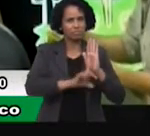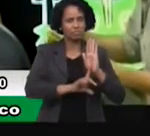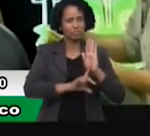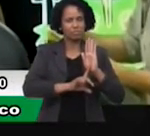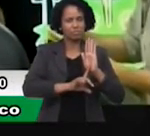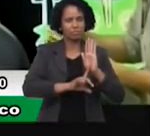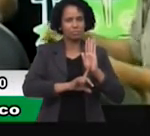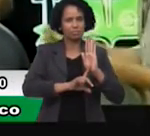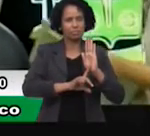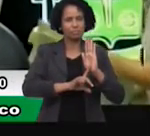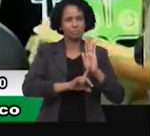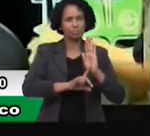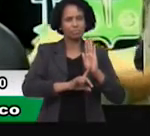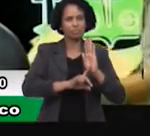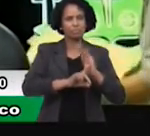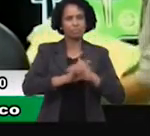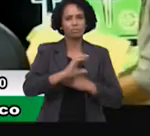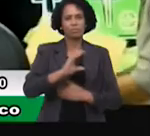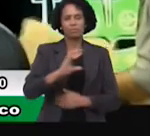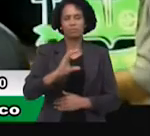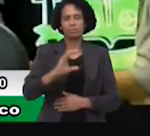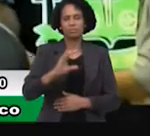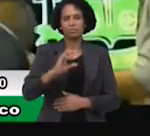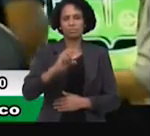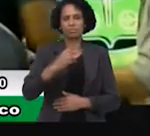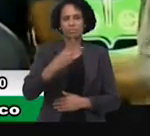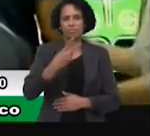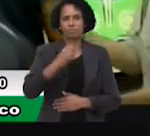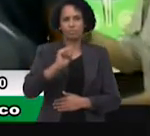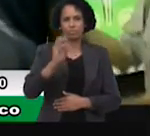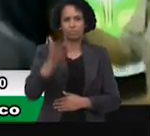PLC 28/2020 da PMO.